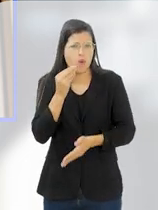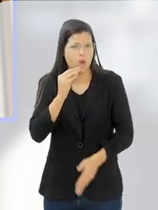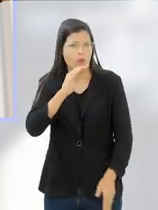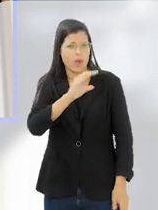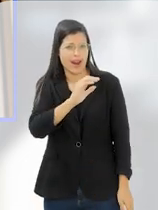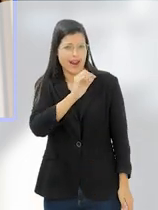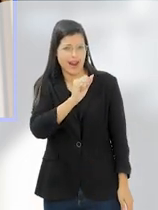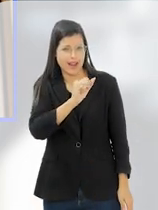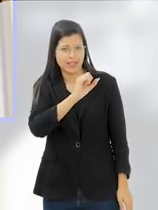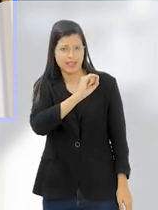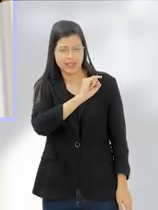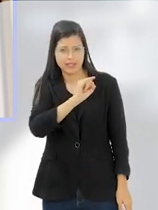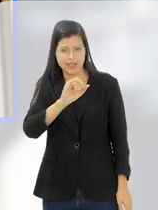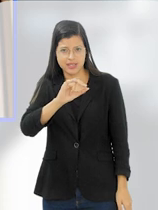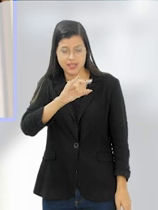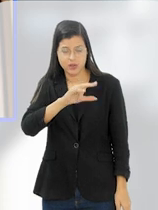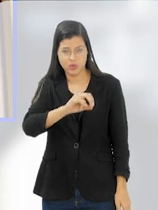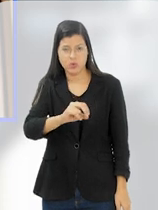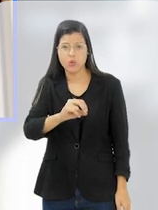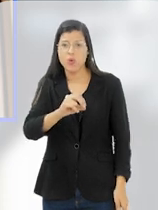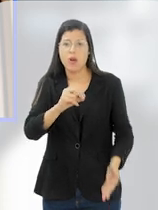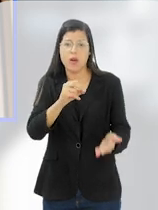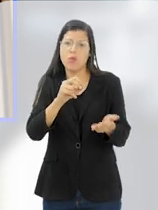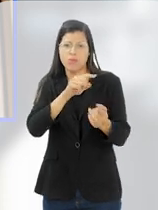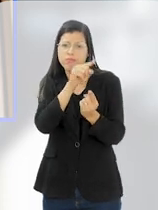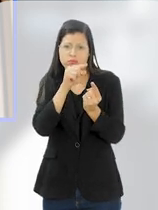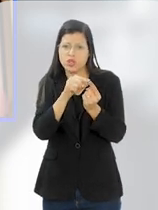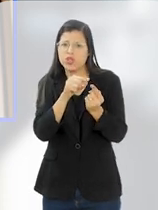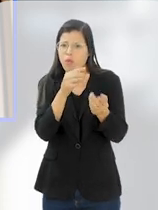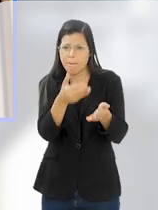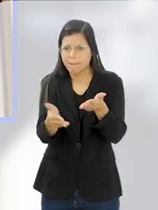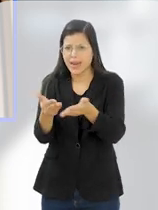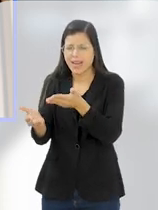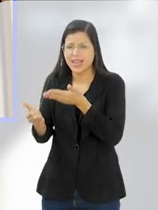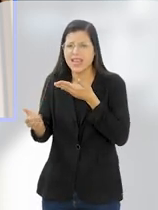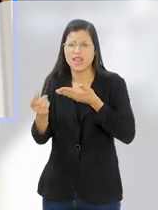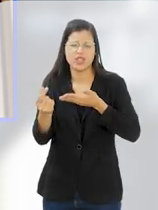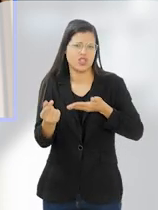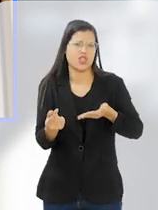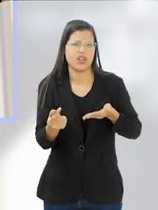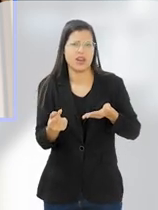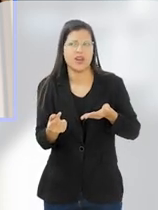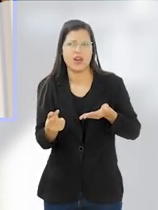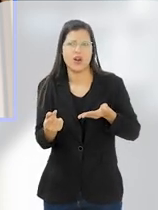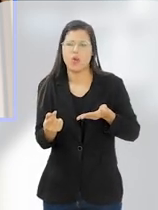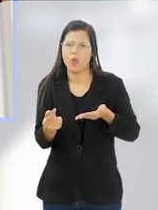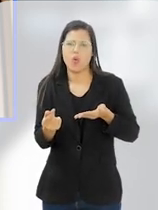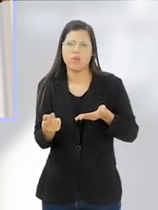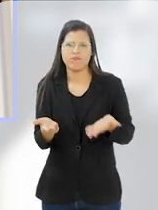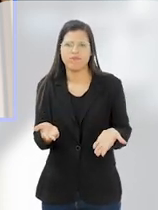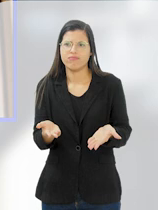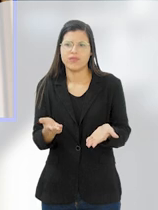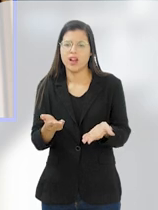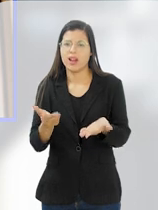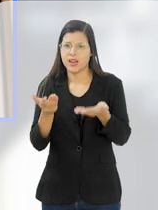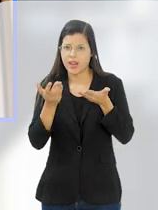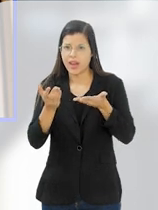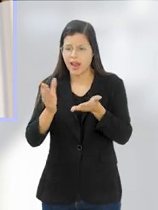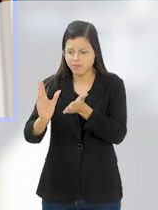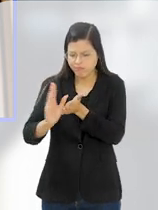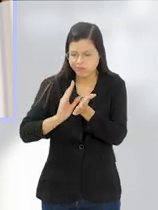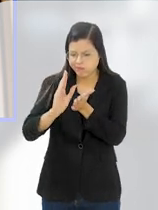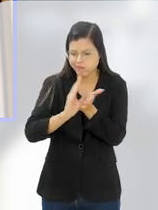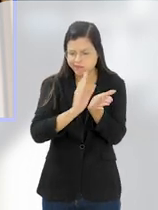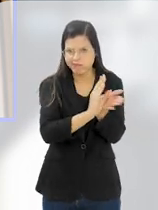perder dinheiro, não é para ganhar. Se fosse para ganhar dinheiro, eles não existiriam, porque ninguém ia ficar dando dinheiro para os outros. Então, cassino é para